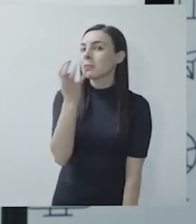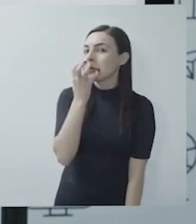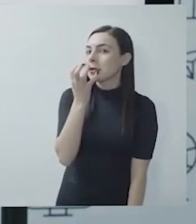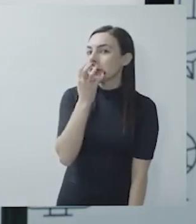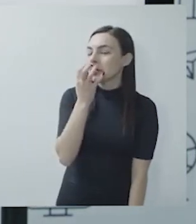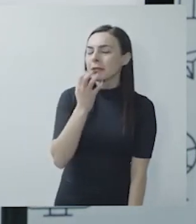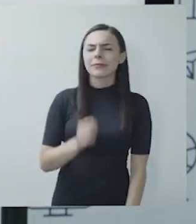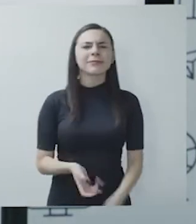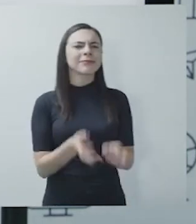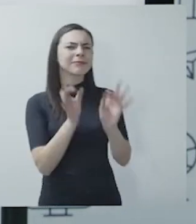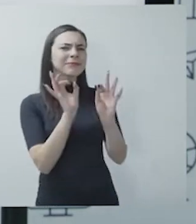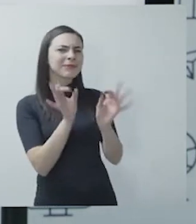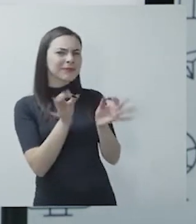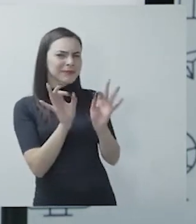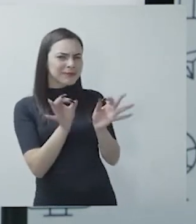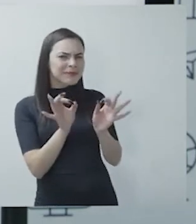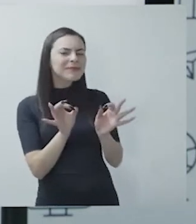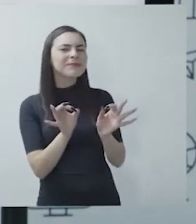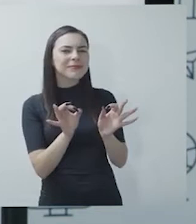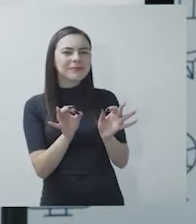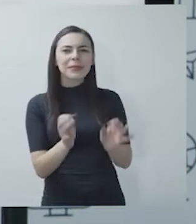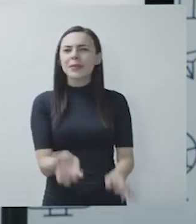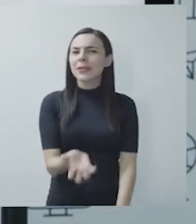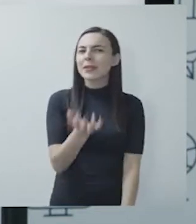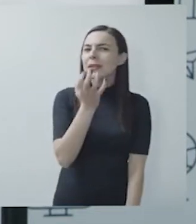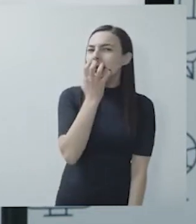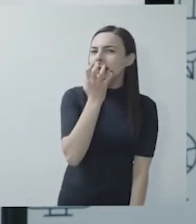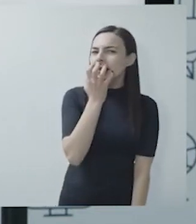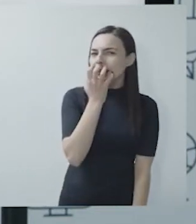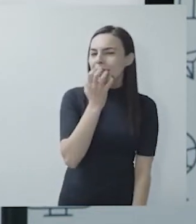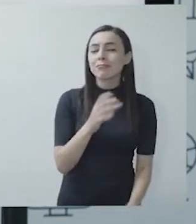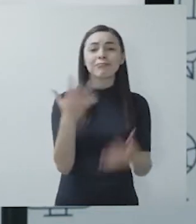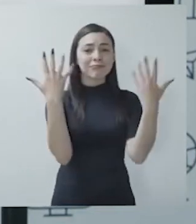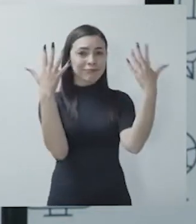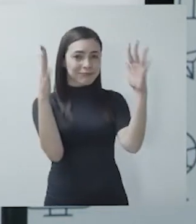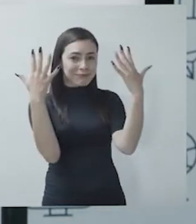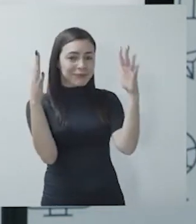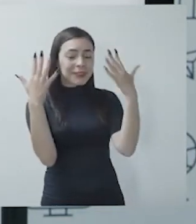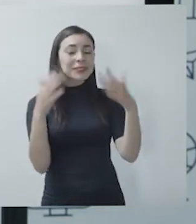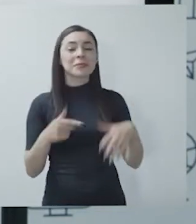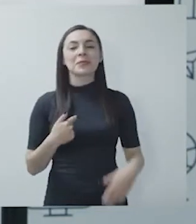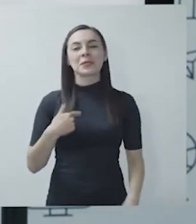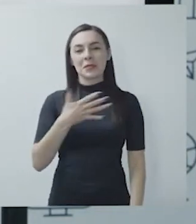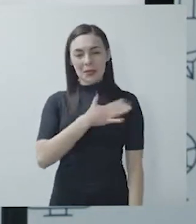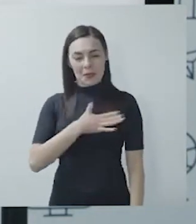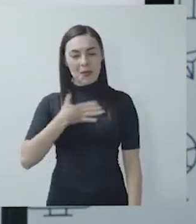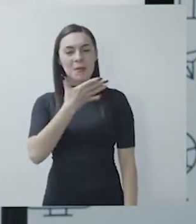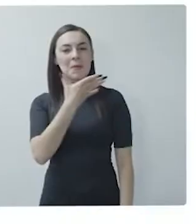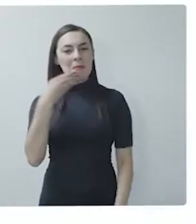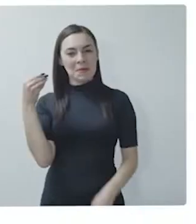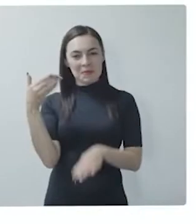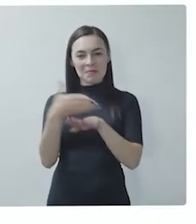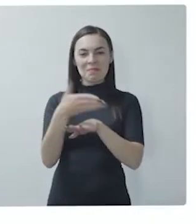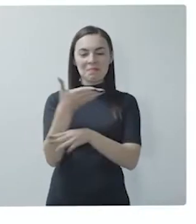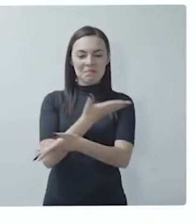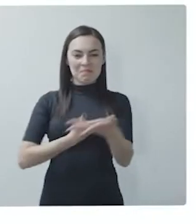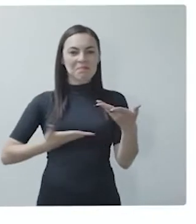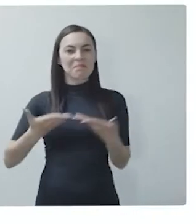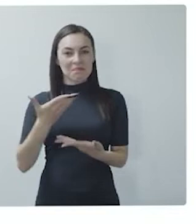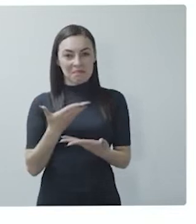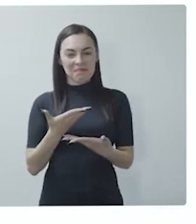Cão! Isso mesmo, cão! Parabéns! Gostei da participação de vocês. Vamos